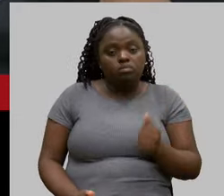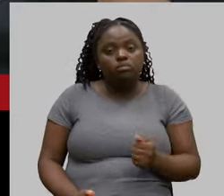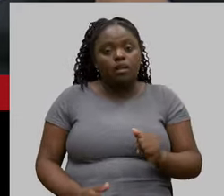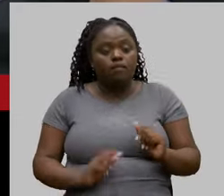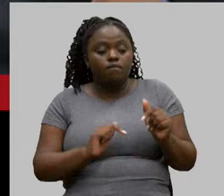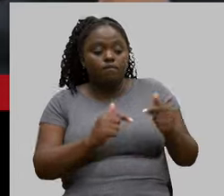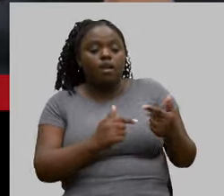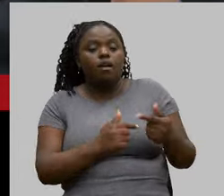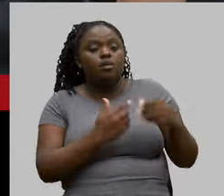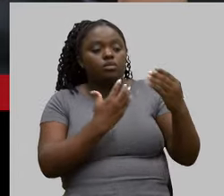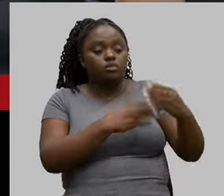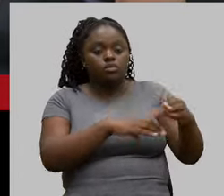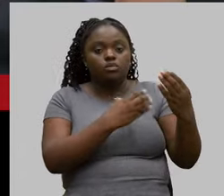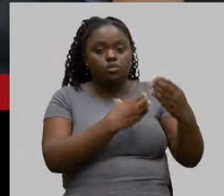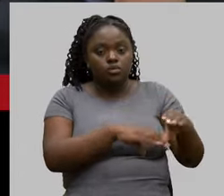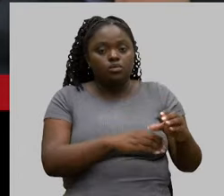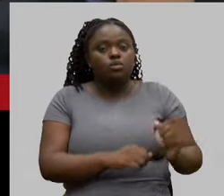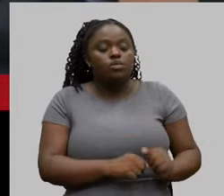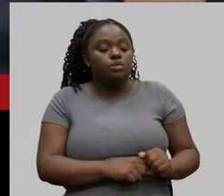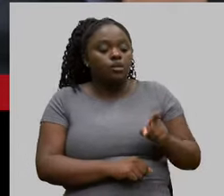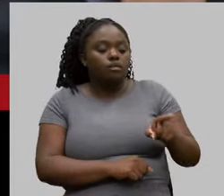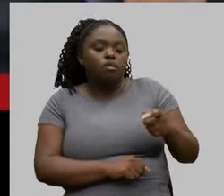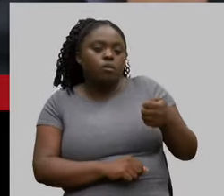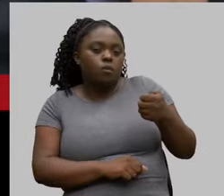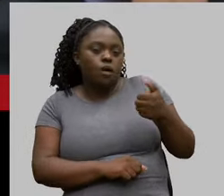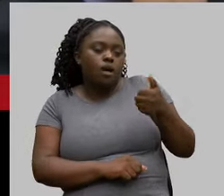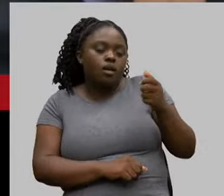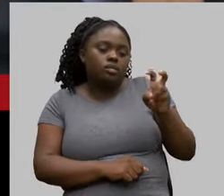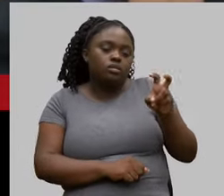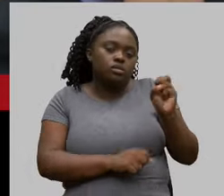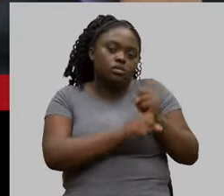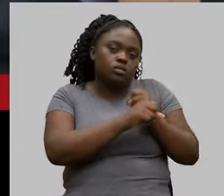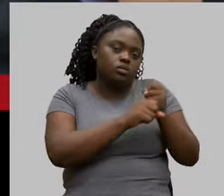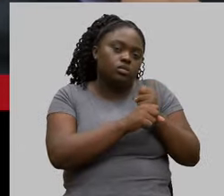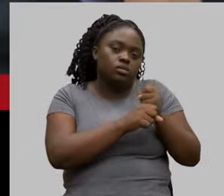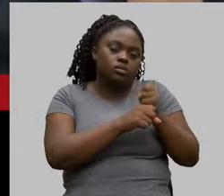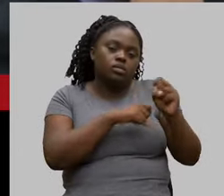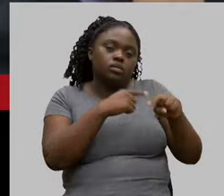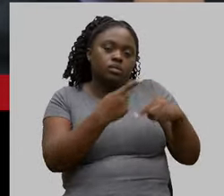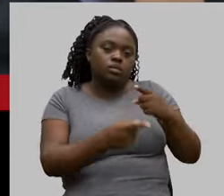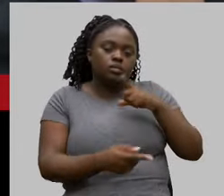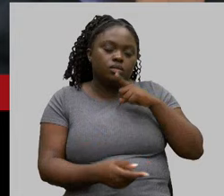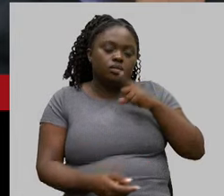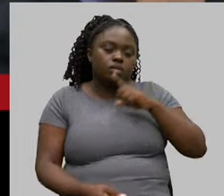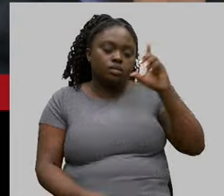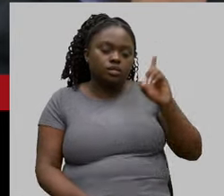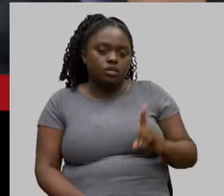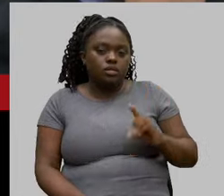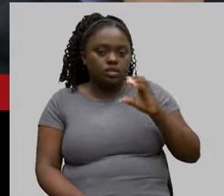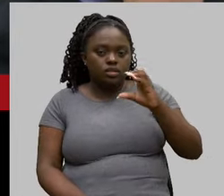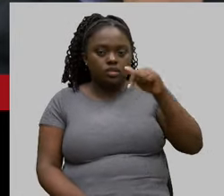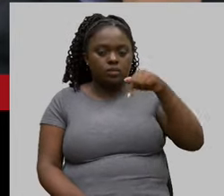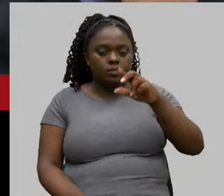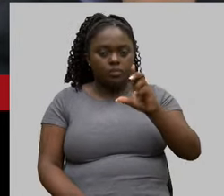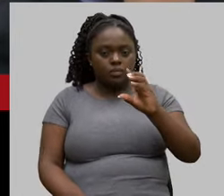continuam ficam lá 4 5 anos e depois eles têm direito na na CTC Então pode acontecer que no futuro o município vai